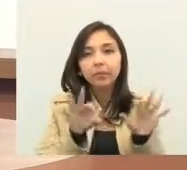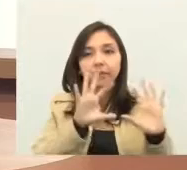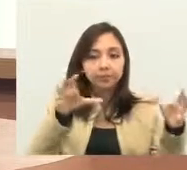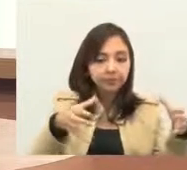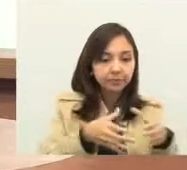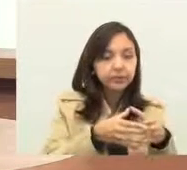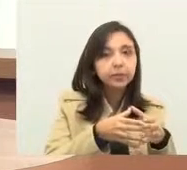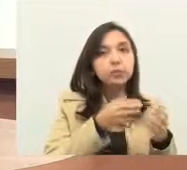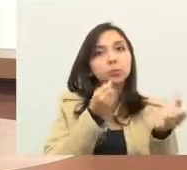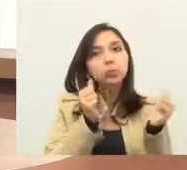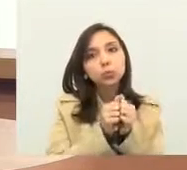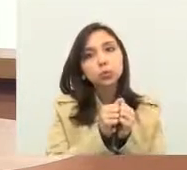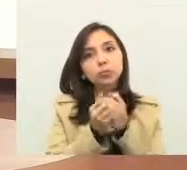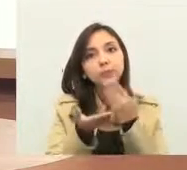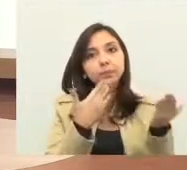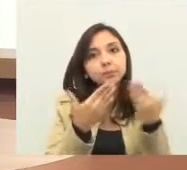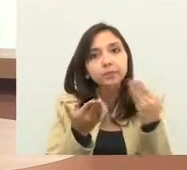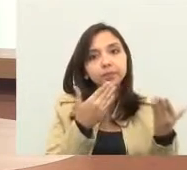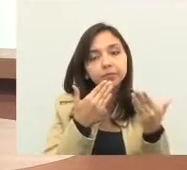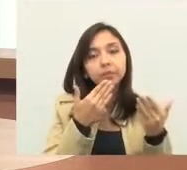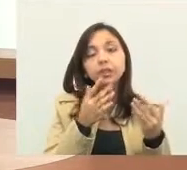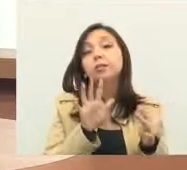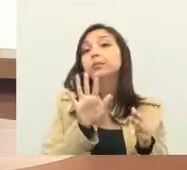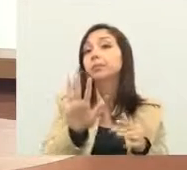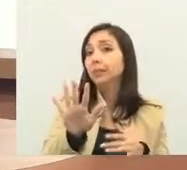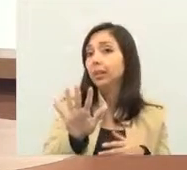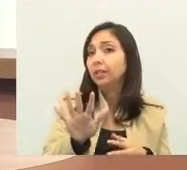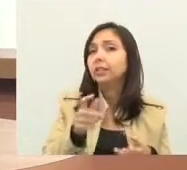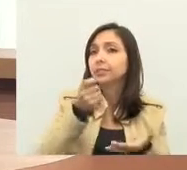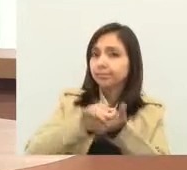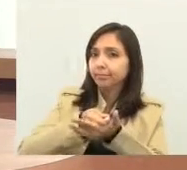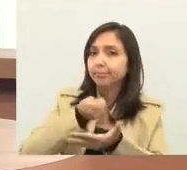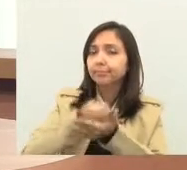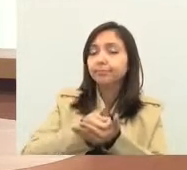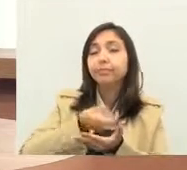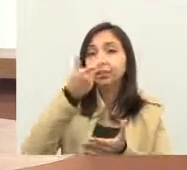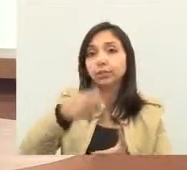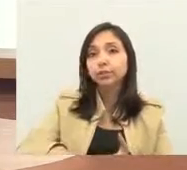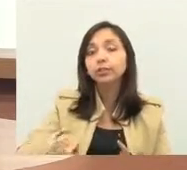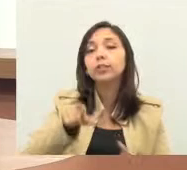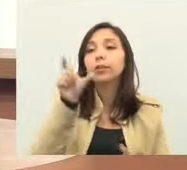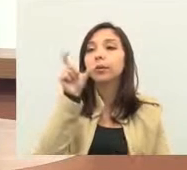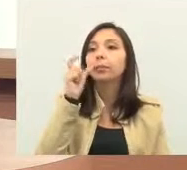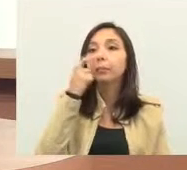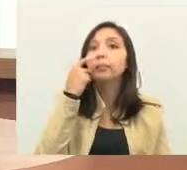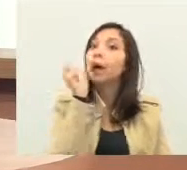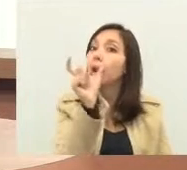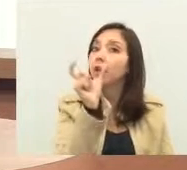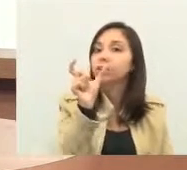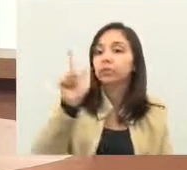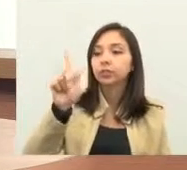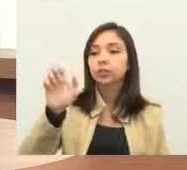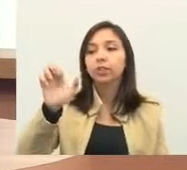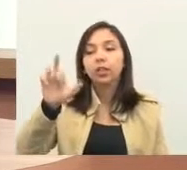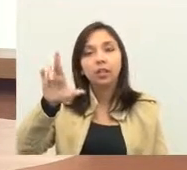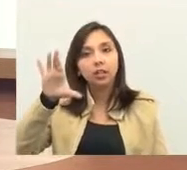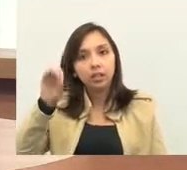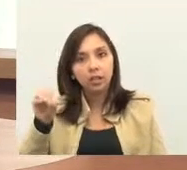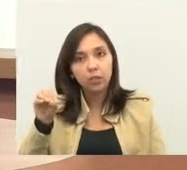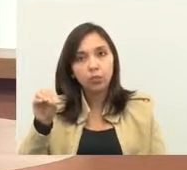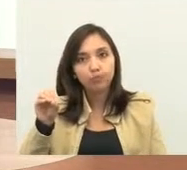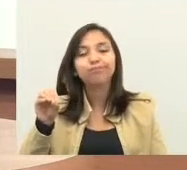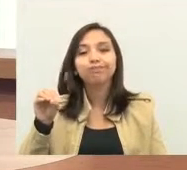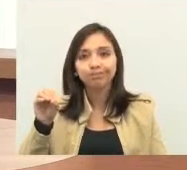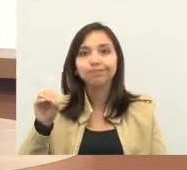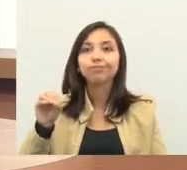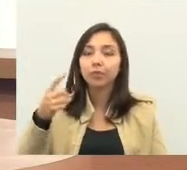estiveram hoje lá e conversaram, mas ainda persiste essa questão da palavra gênero, que bem falou aqui